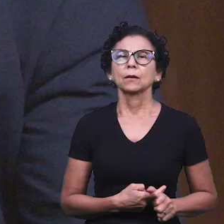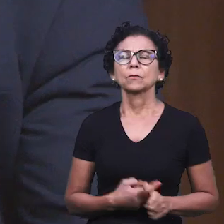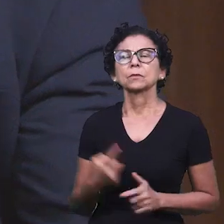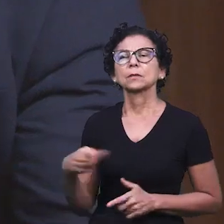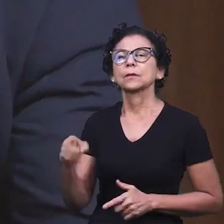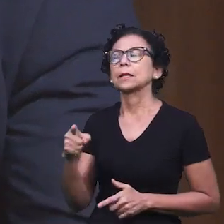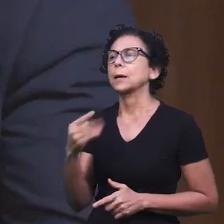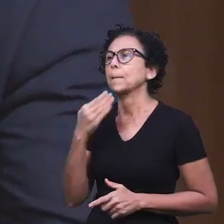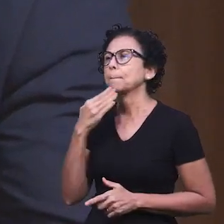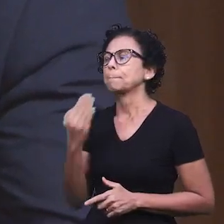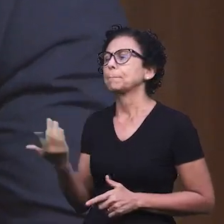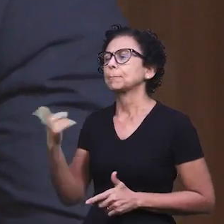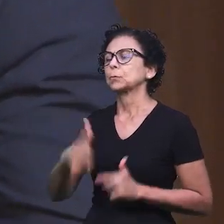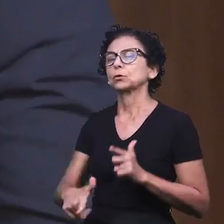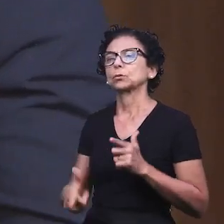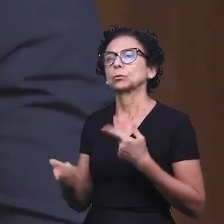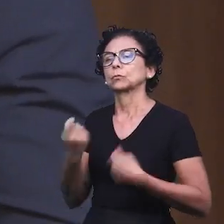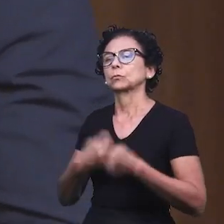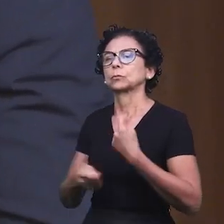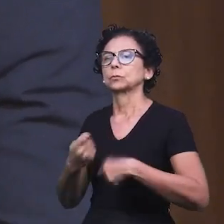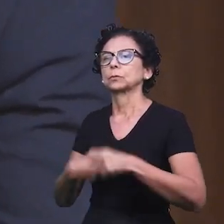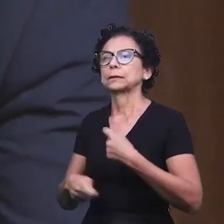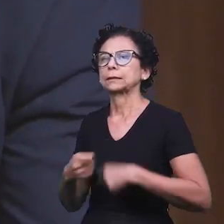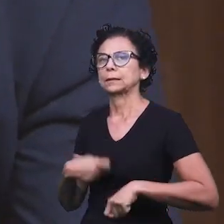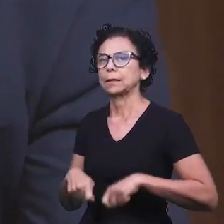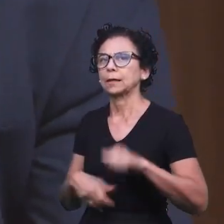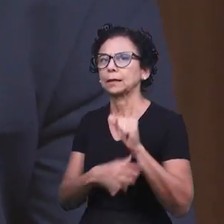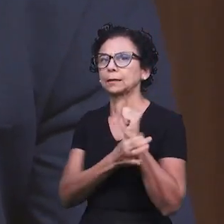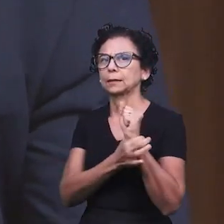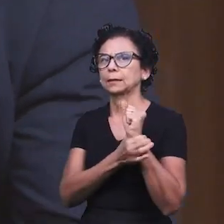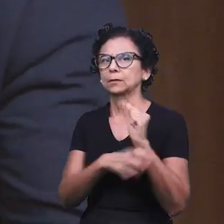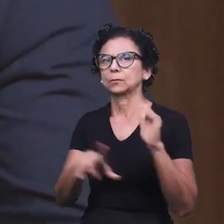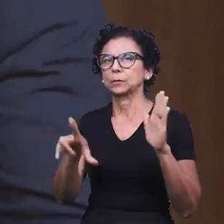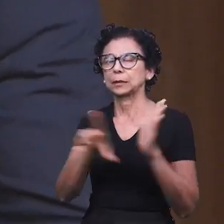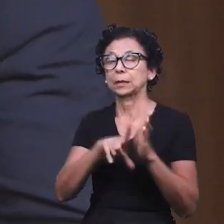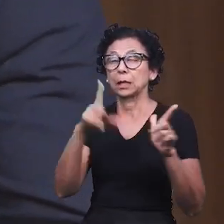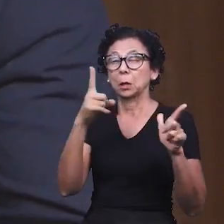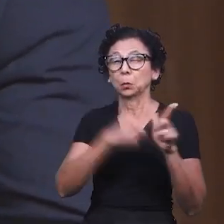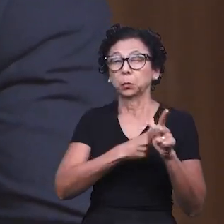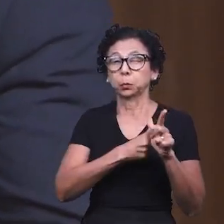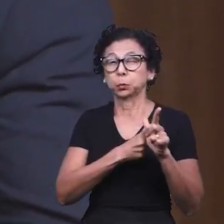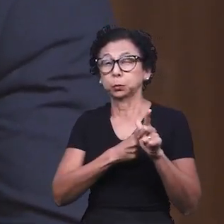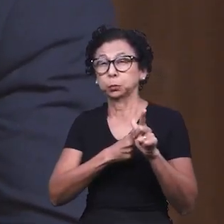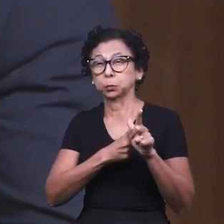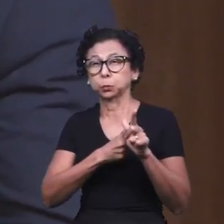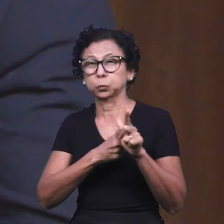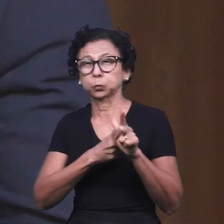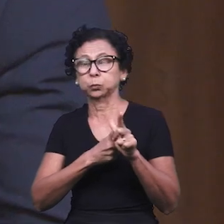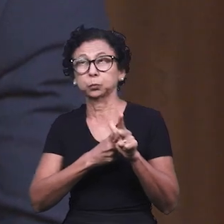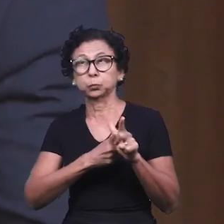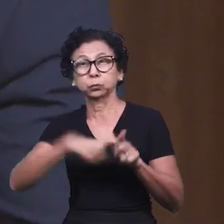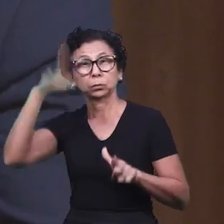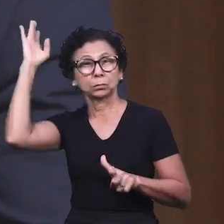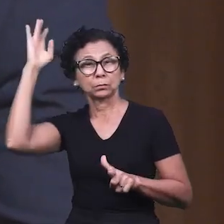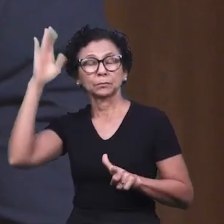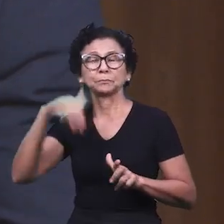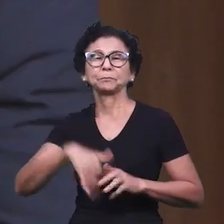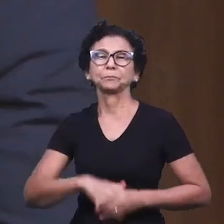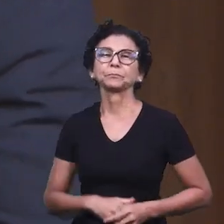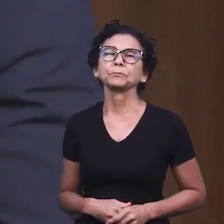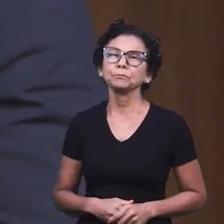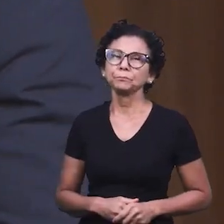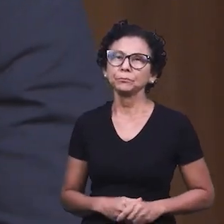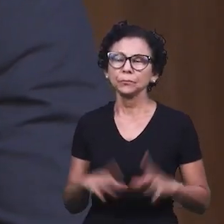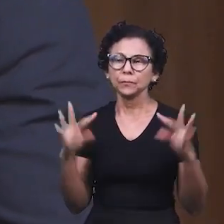pagar mais aquela situação de vários boletos. Será unificado e ele vai pagar apenas um boleto para todos os credores.